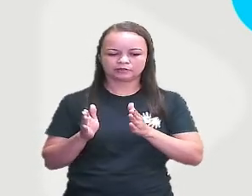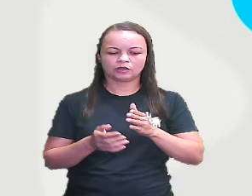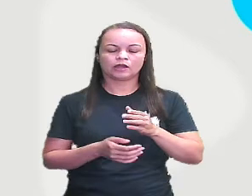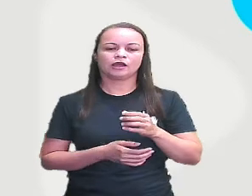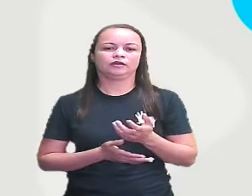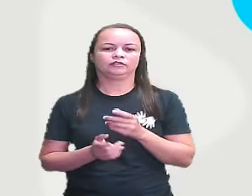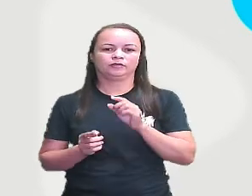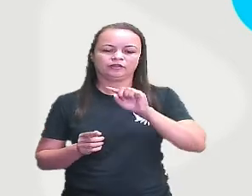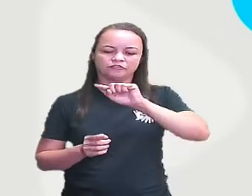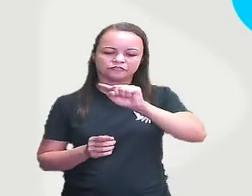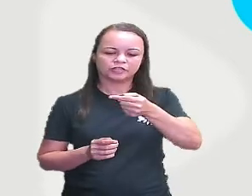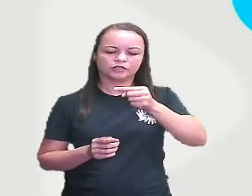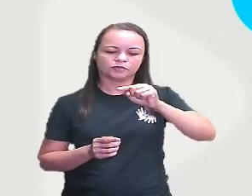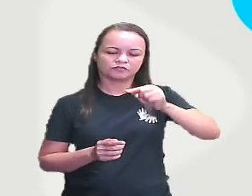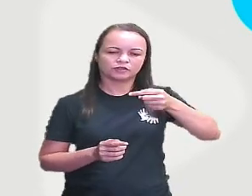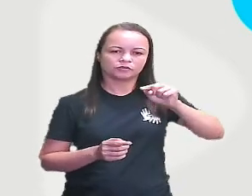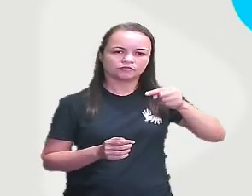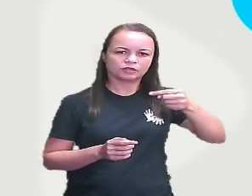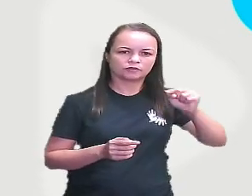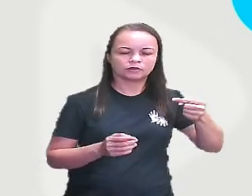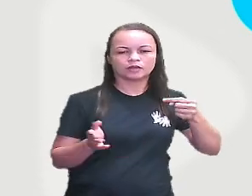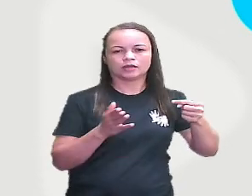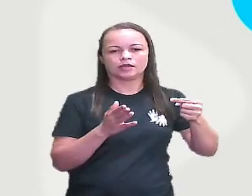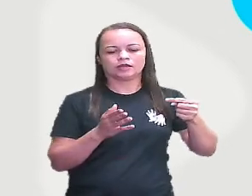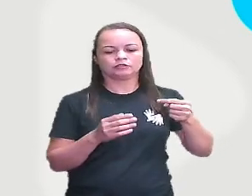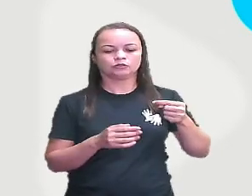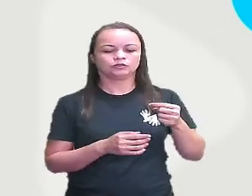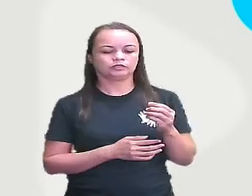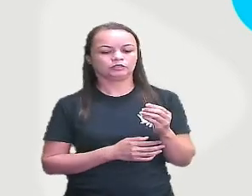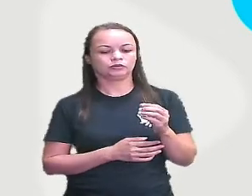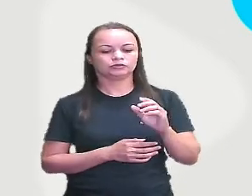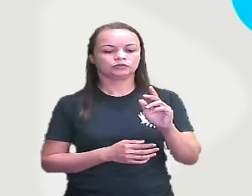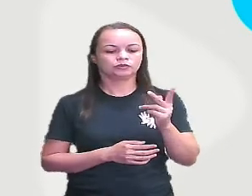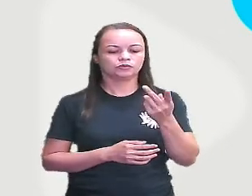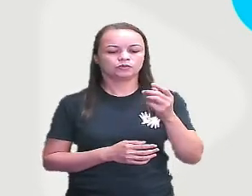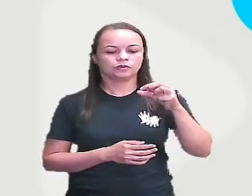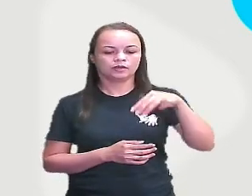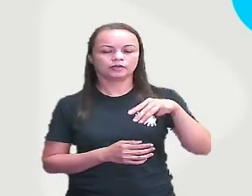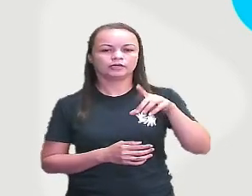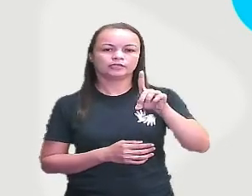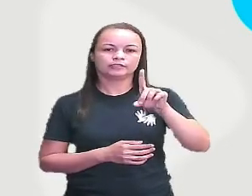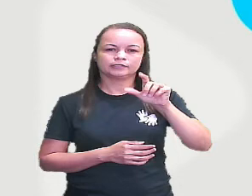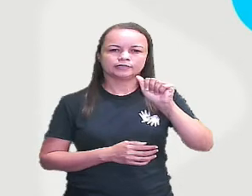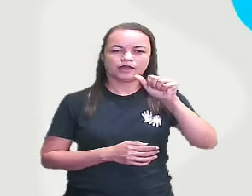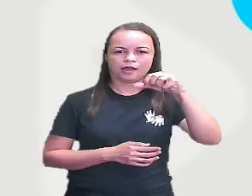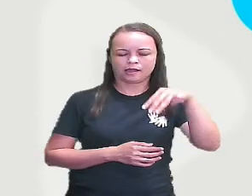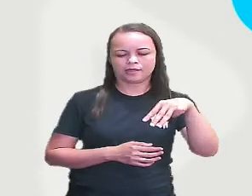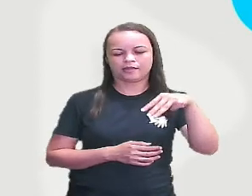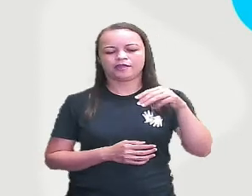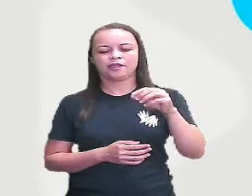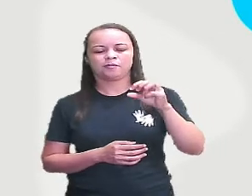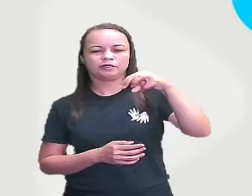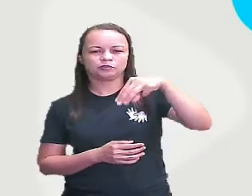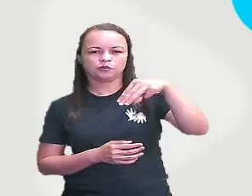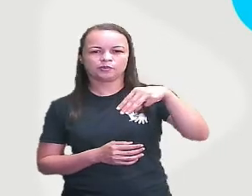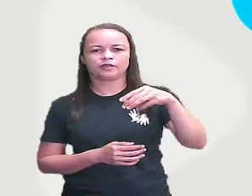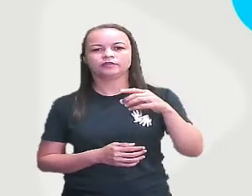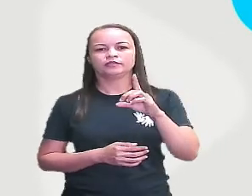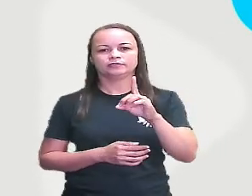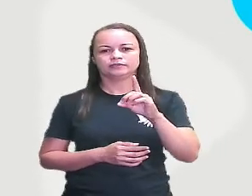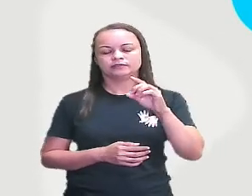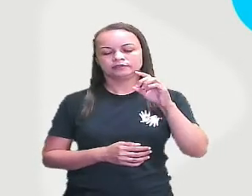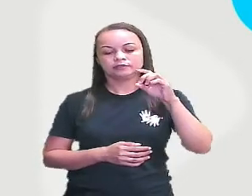vírgula, ó. Vai passando do 5, do hectômetro, vai passando do decâmetro, do metro, do